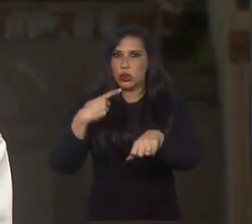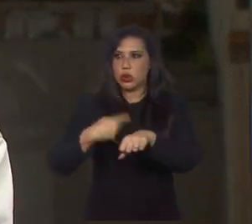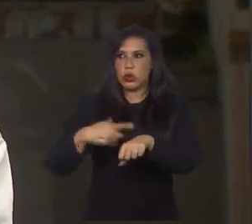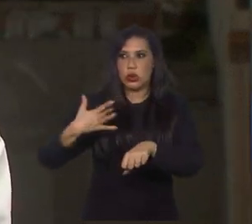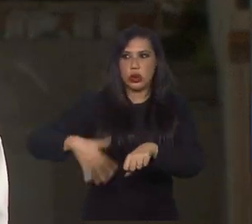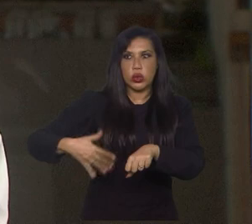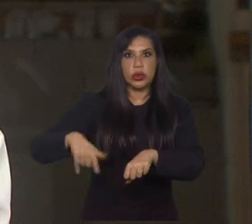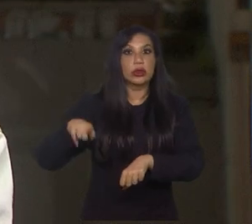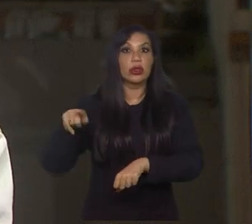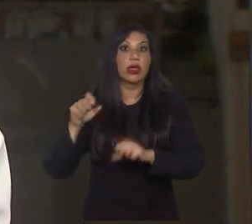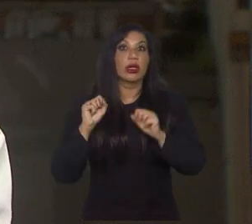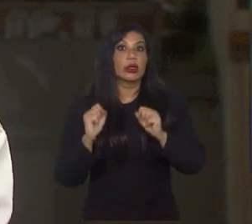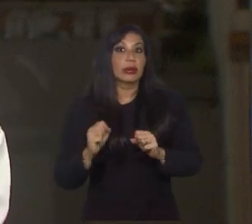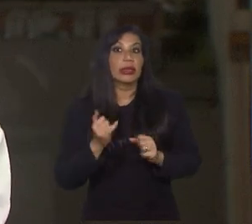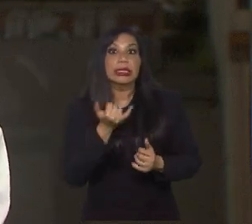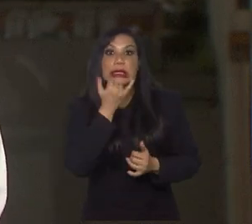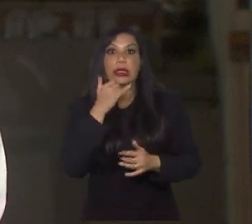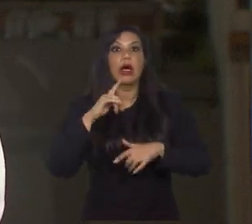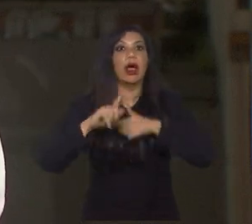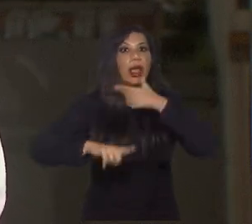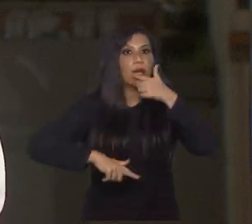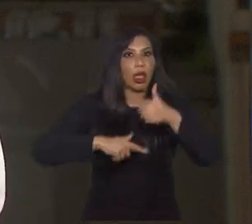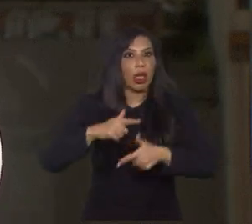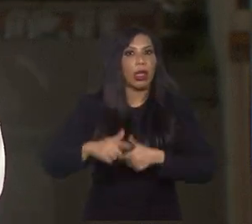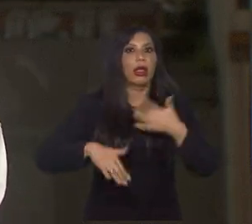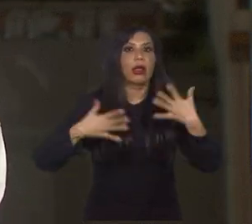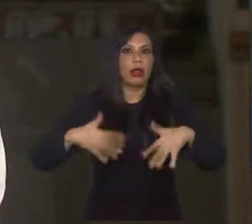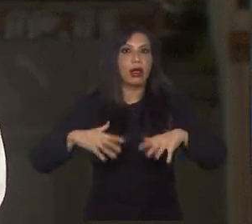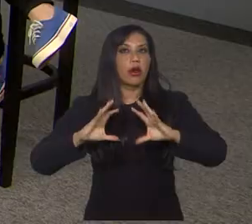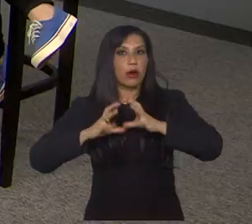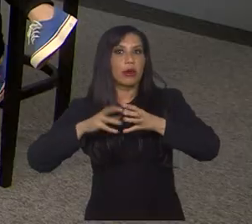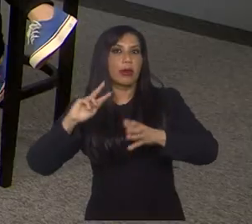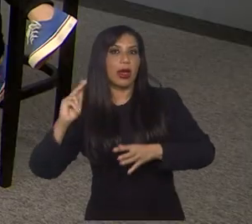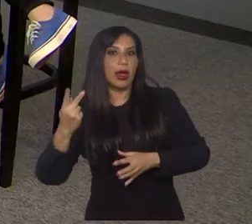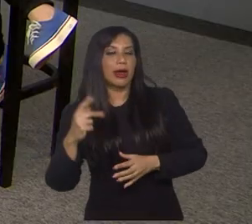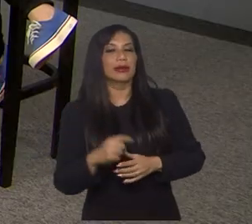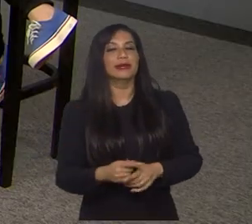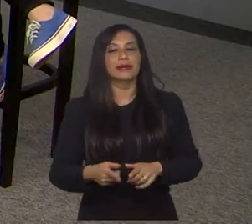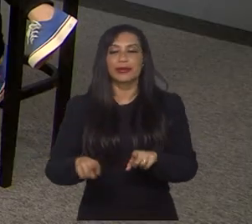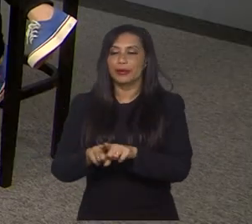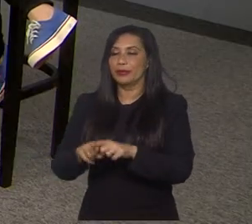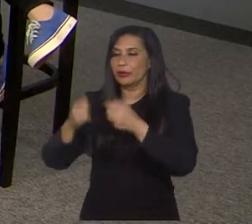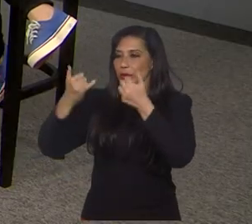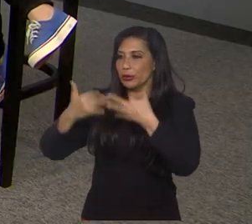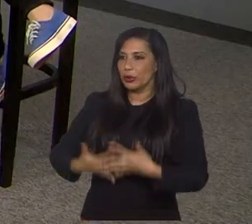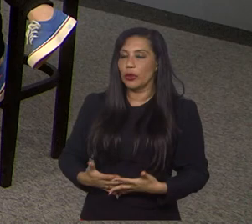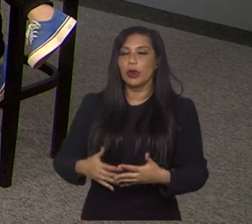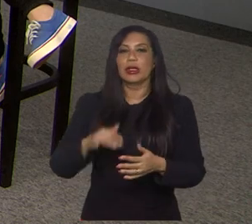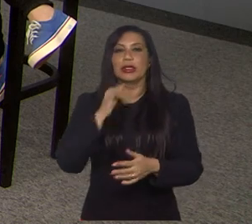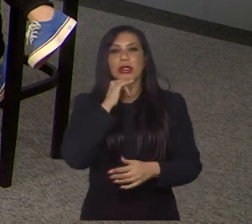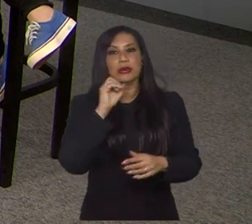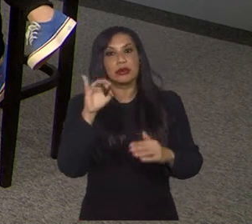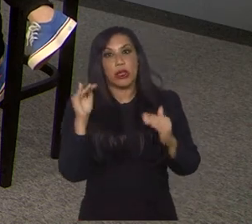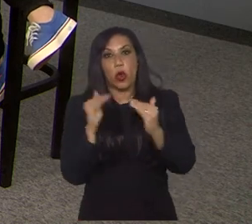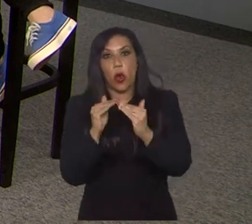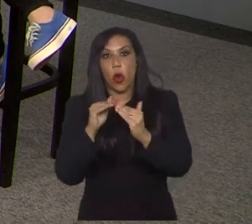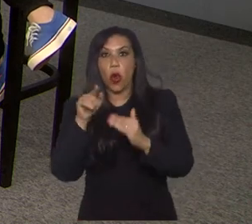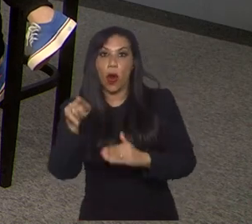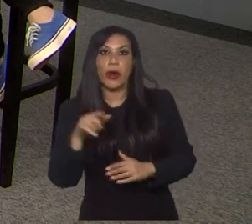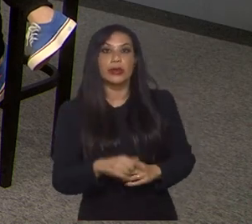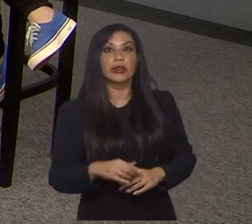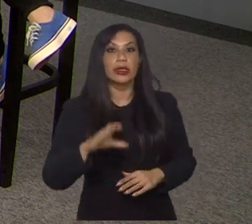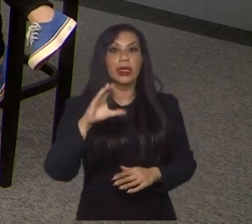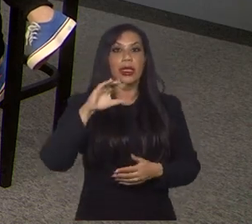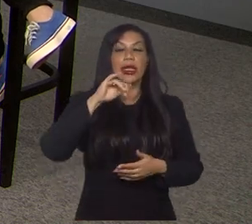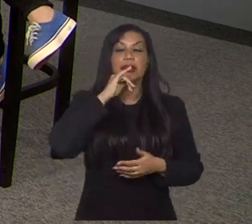que pode bagunçar um pouquinho esse grupo H. É como você mesmo falou, e eu não sei se Thaís concorda, a